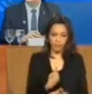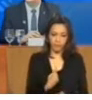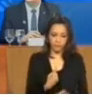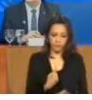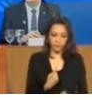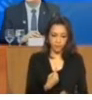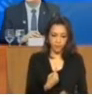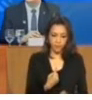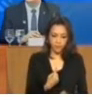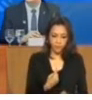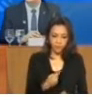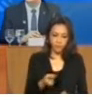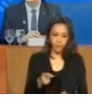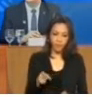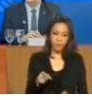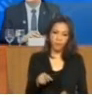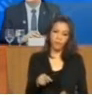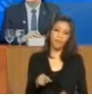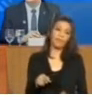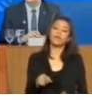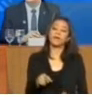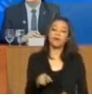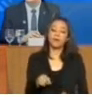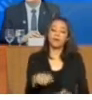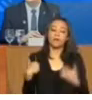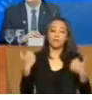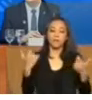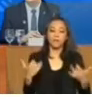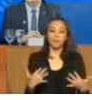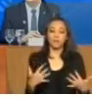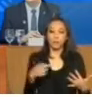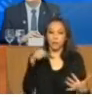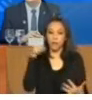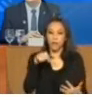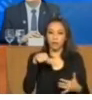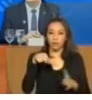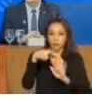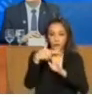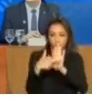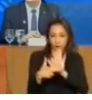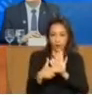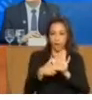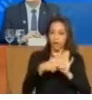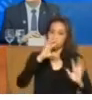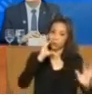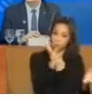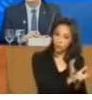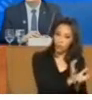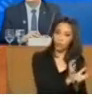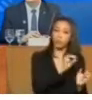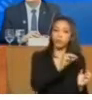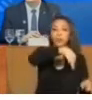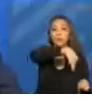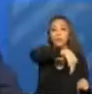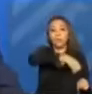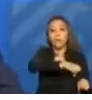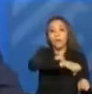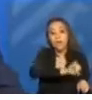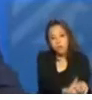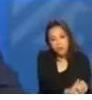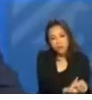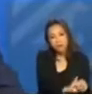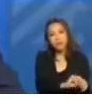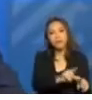Ela só não vale para o Bolsa Família. Ela vale para os informais, MEIs, e vale